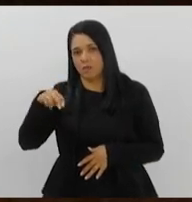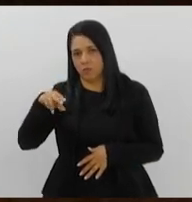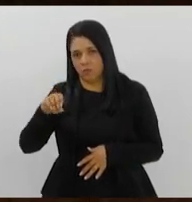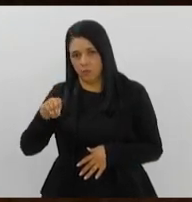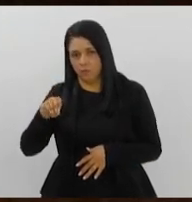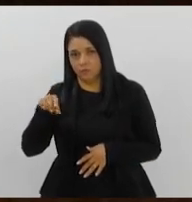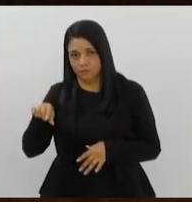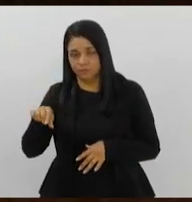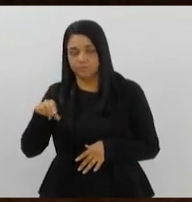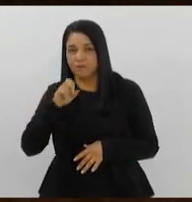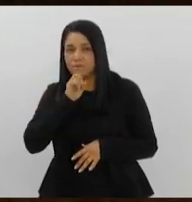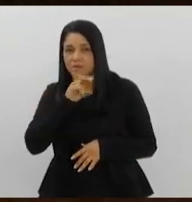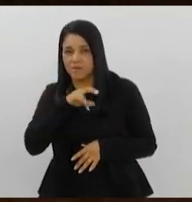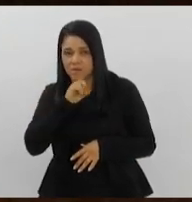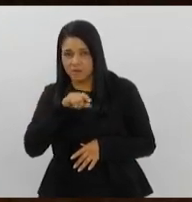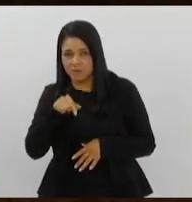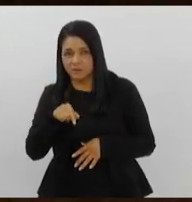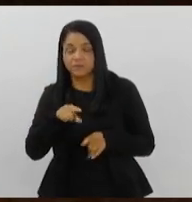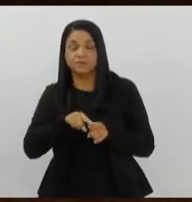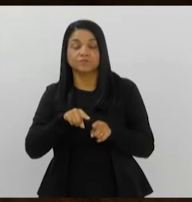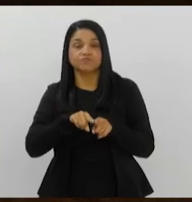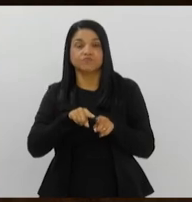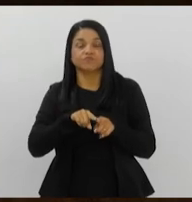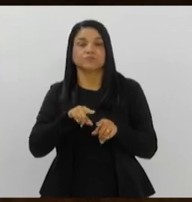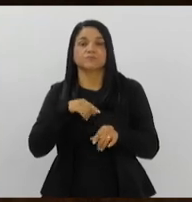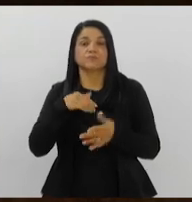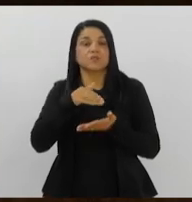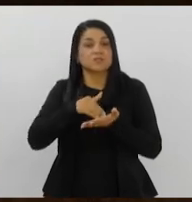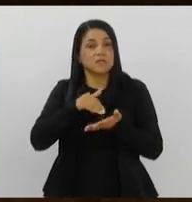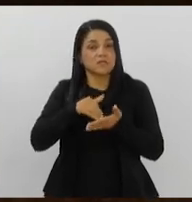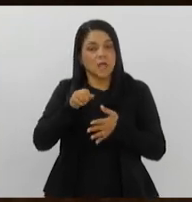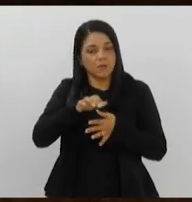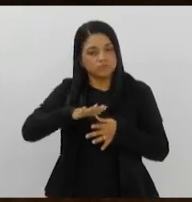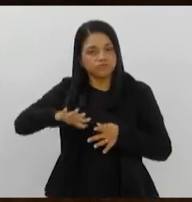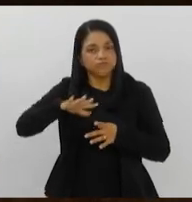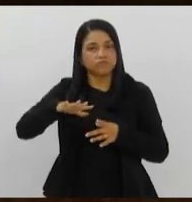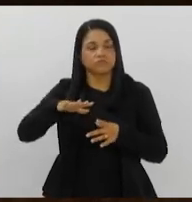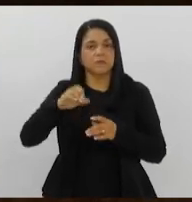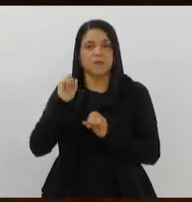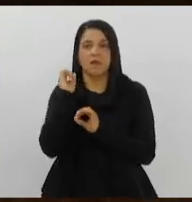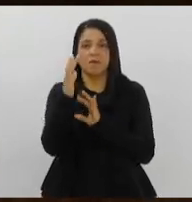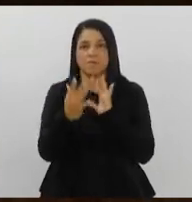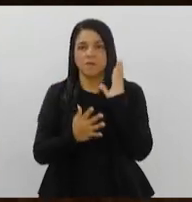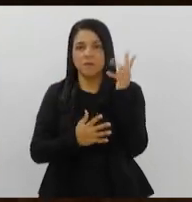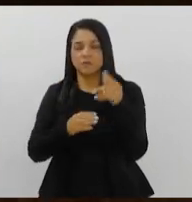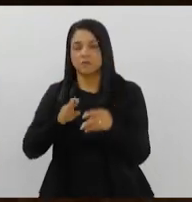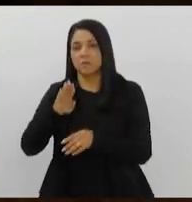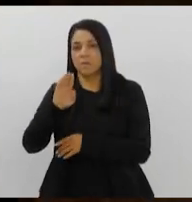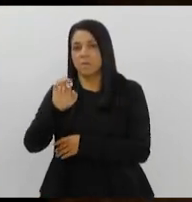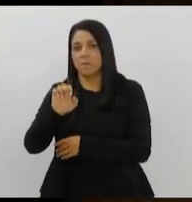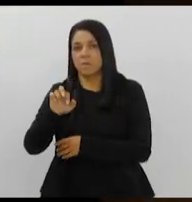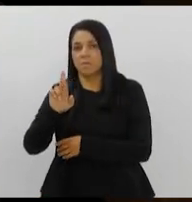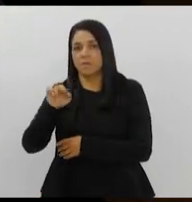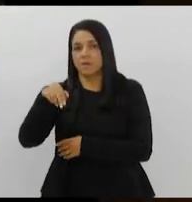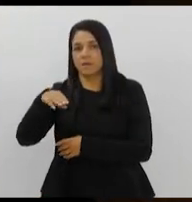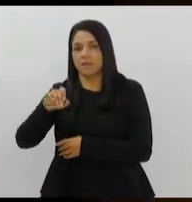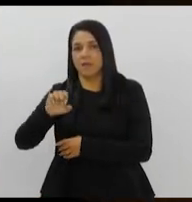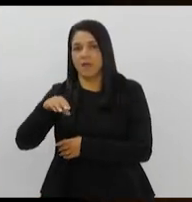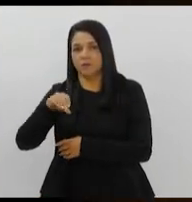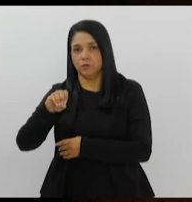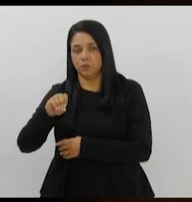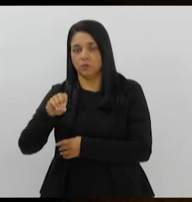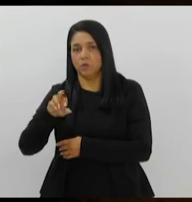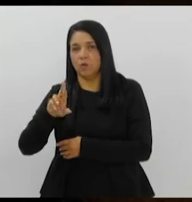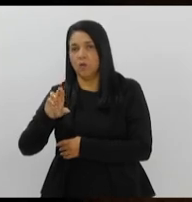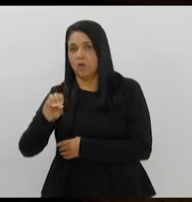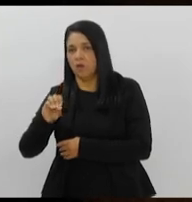Inclusive, também estava o secretário do Ambiente, Bernardo Rossi. Sobrevoamos toda aquela